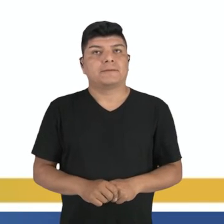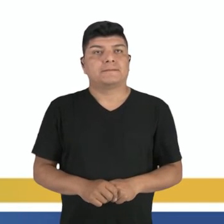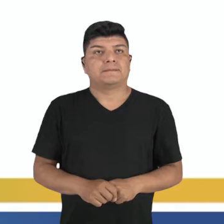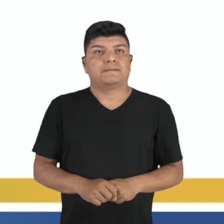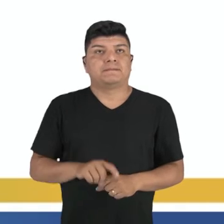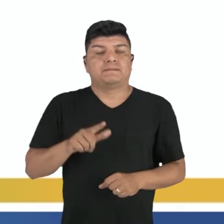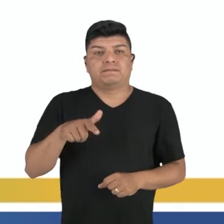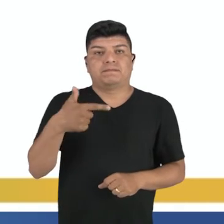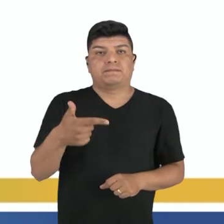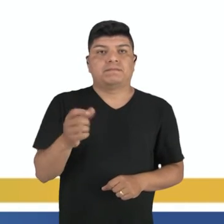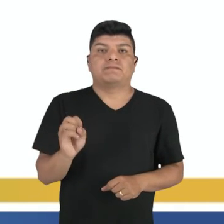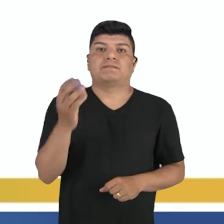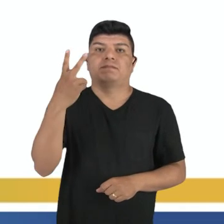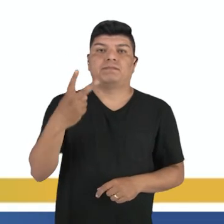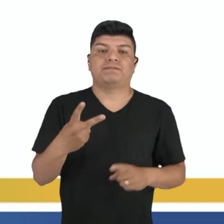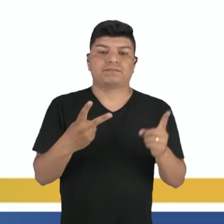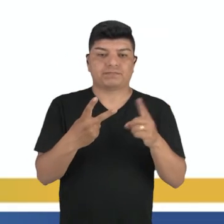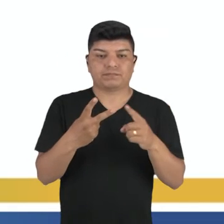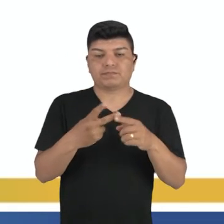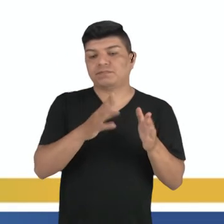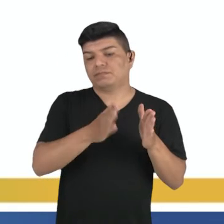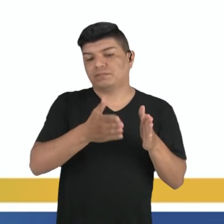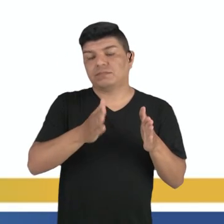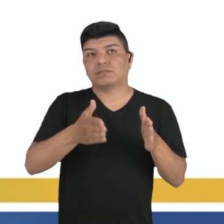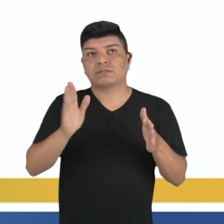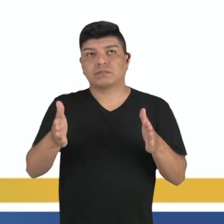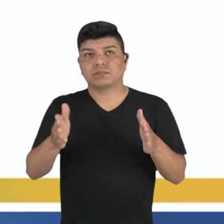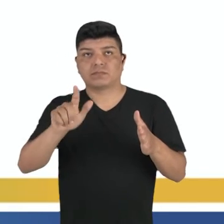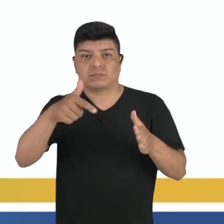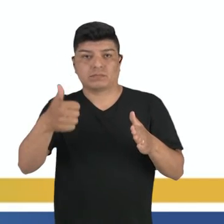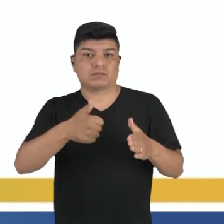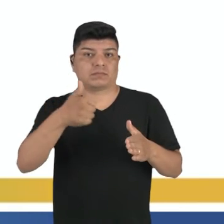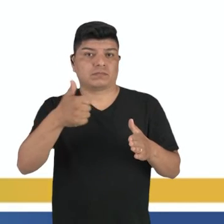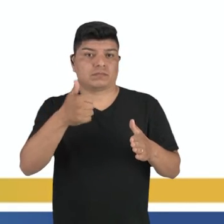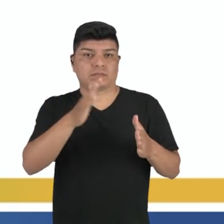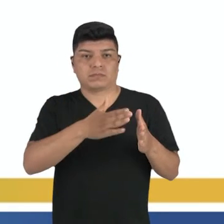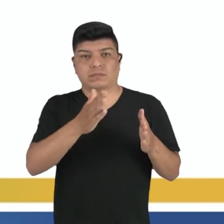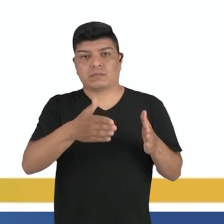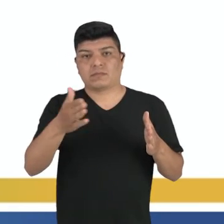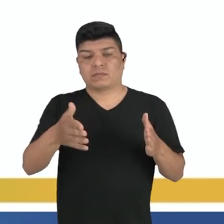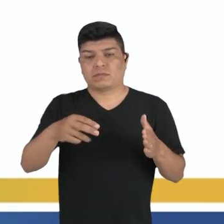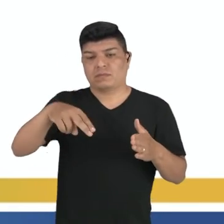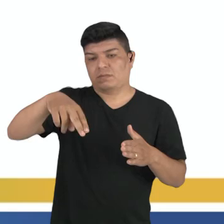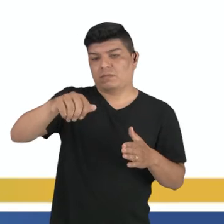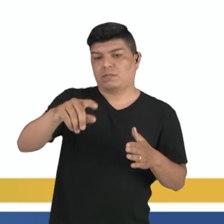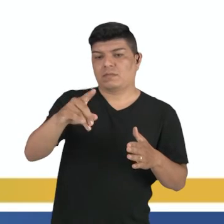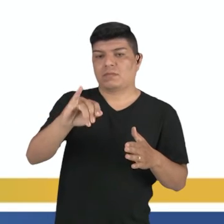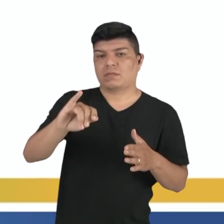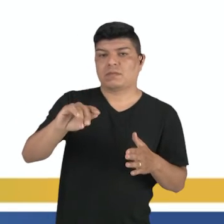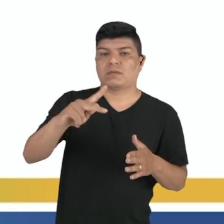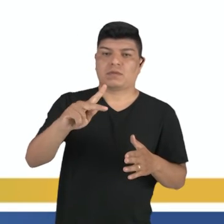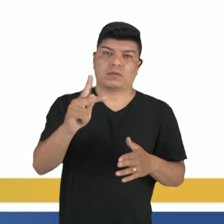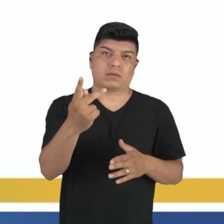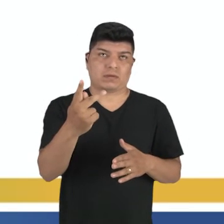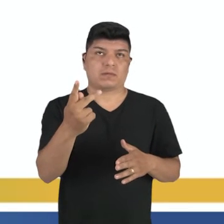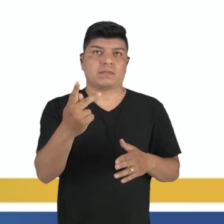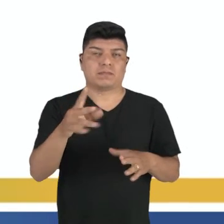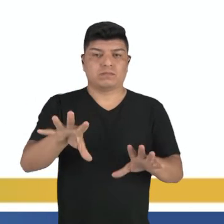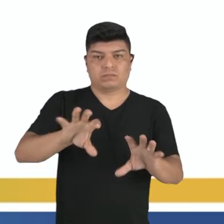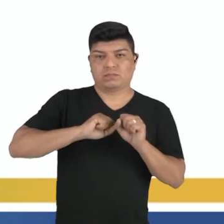e depois ocorre a segunda fase após a sua primeira fase em que o nadp absorvem o hidrogênio